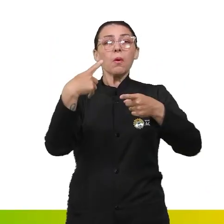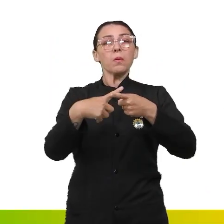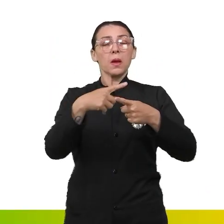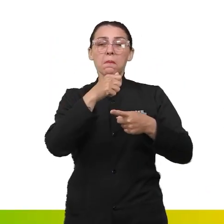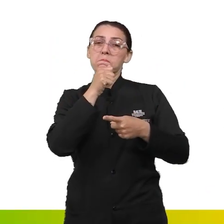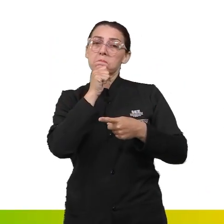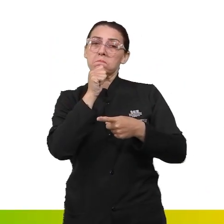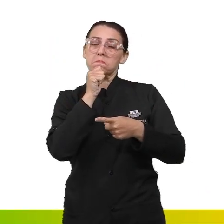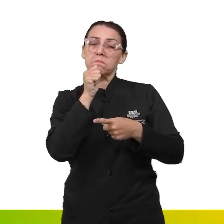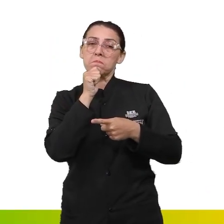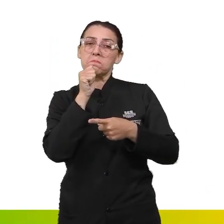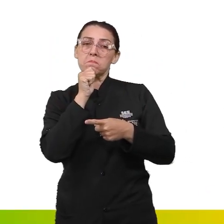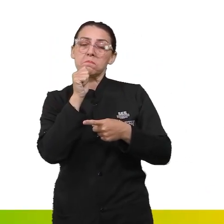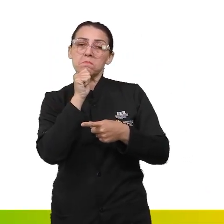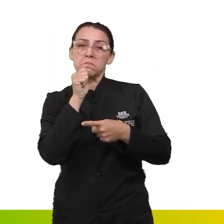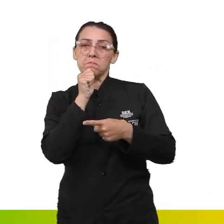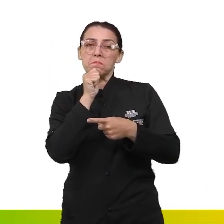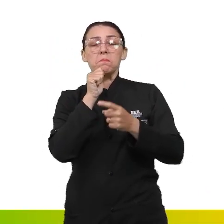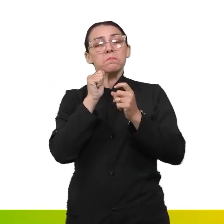uma época